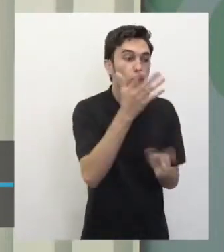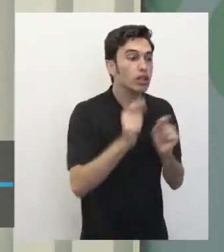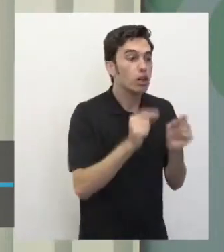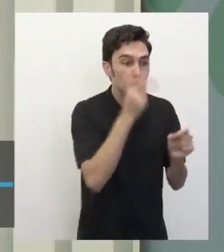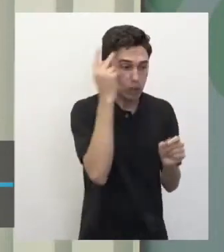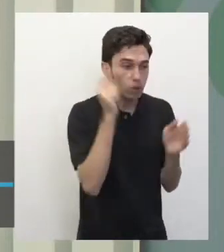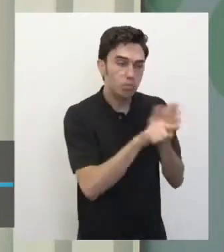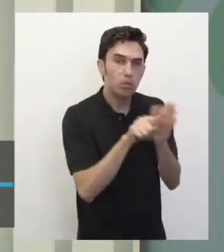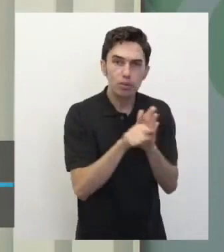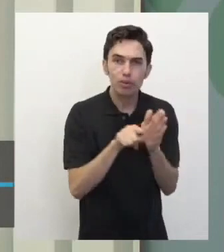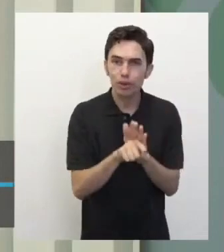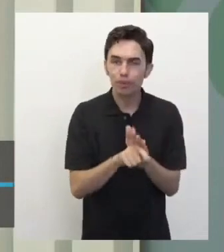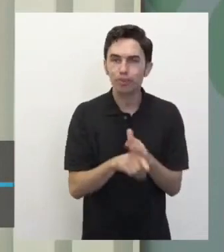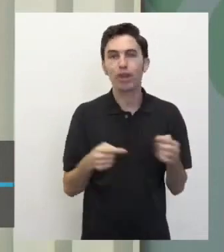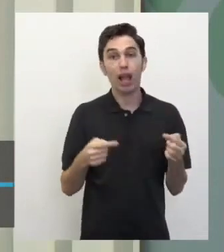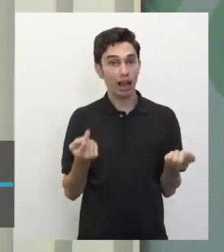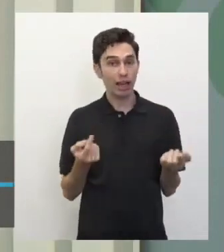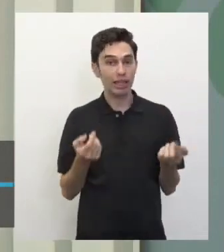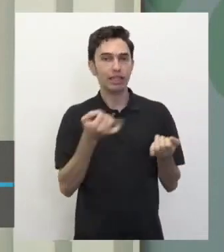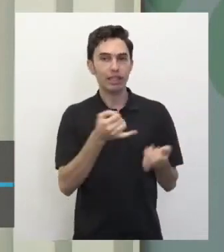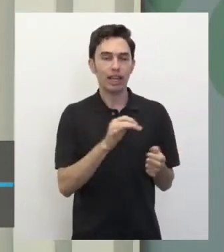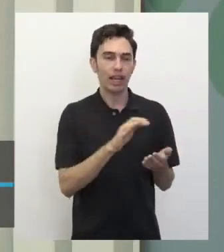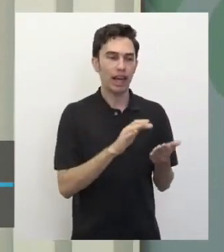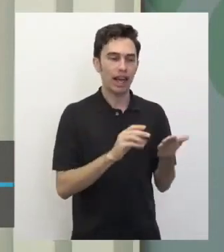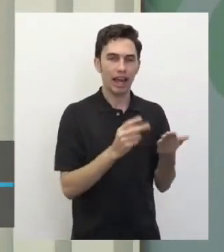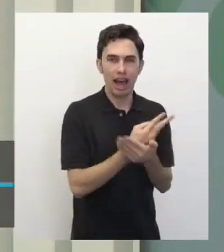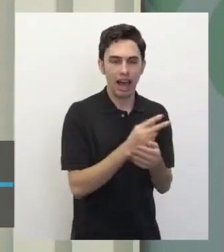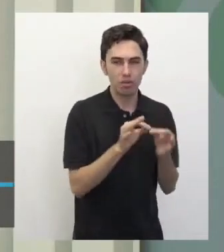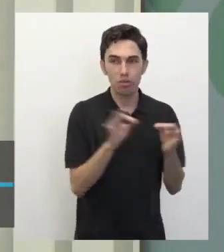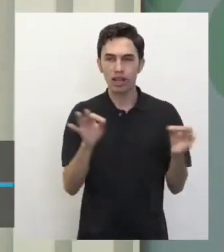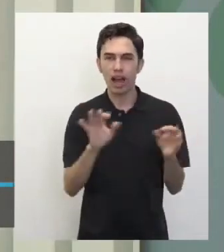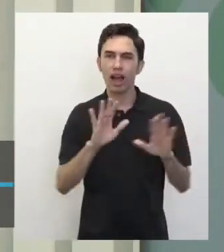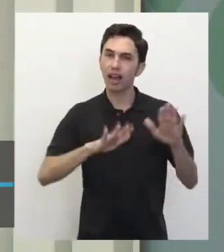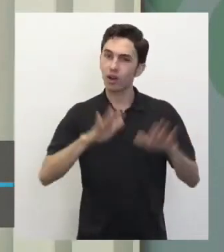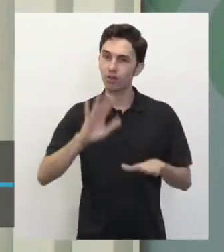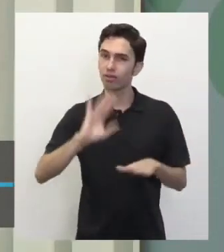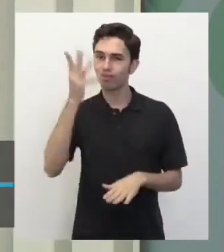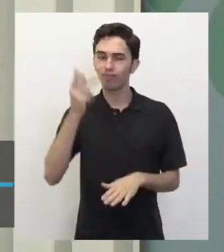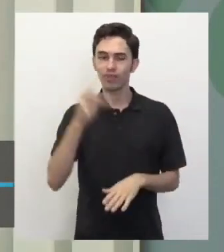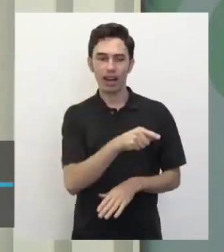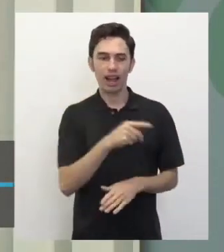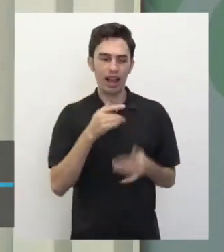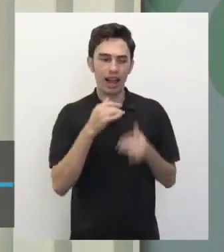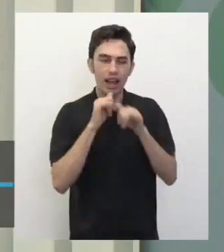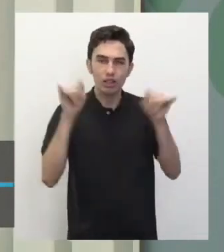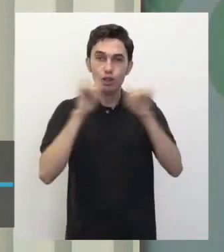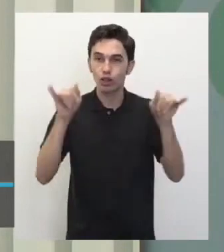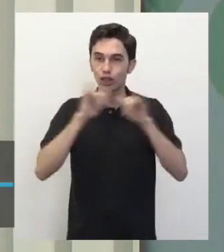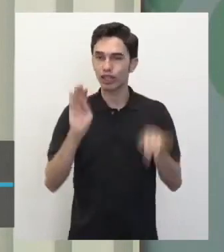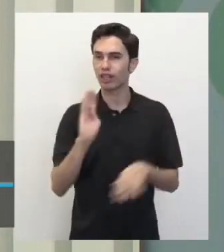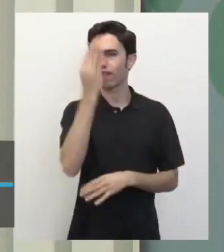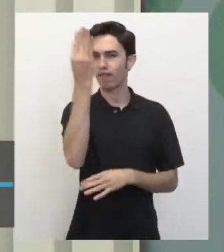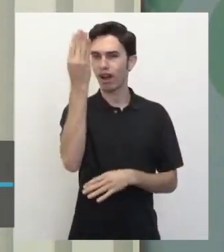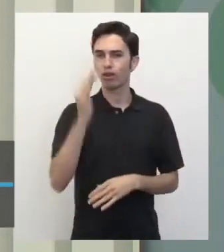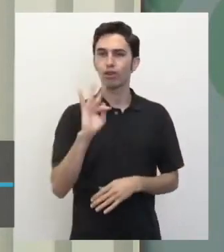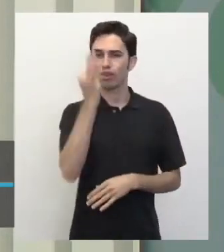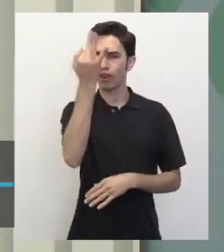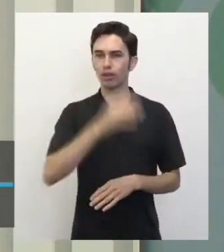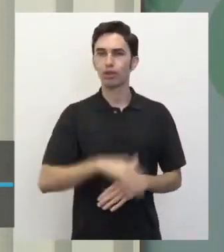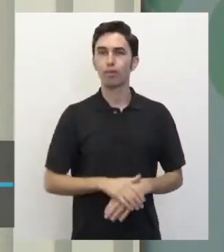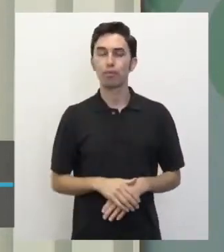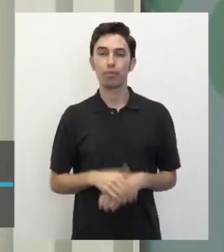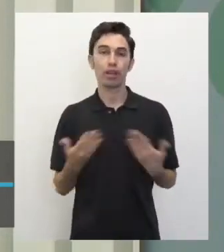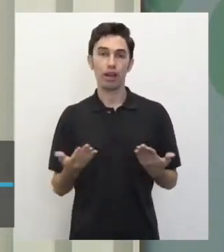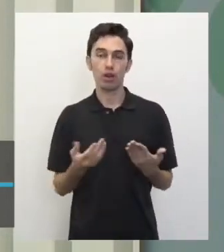acho que ficou bem claro, né? Se não ficou, pergunte para nós no chat que a gente continua com essa explicação. Linguagem denotativa,